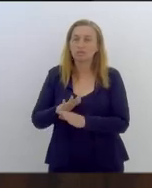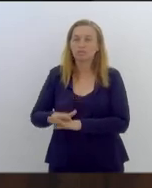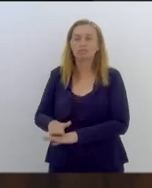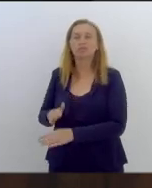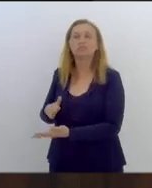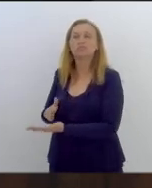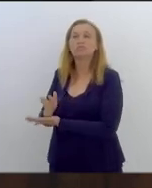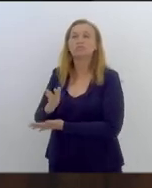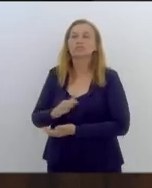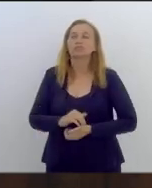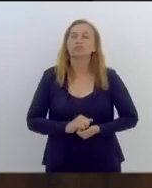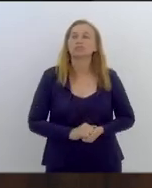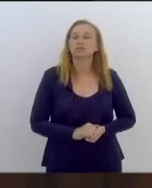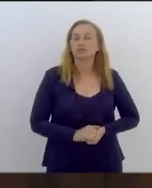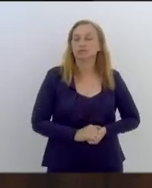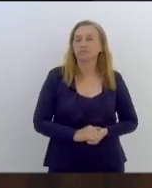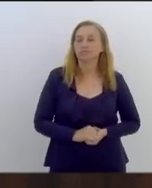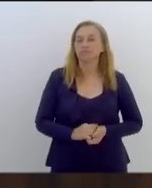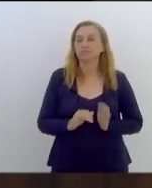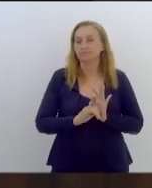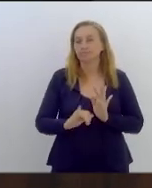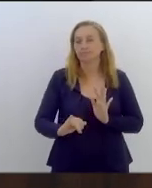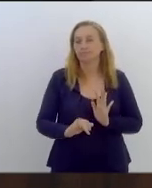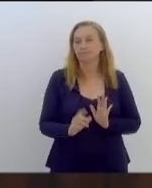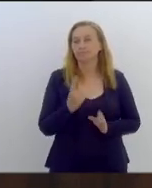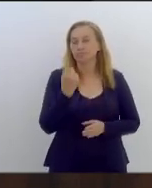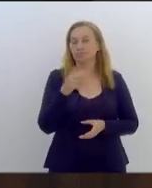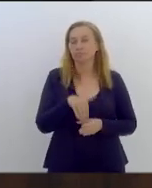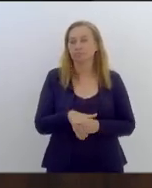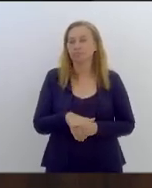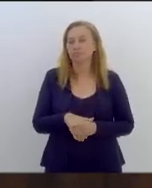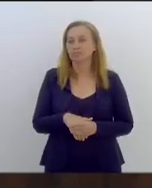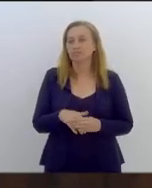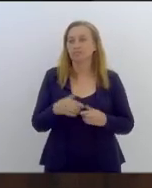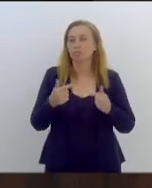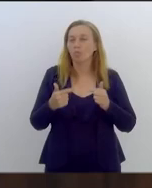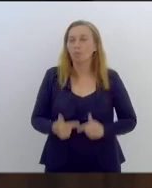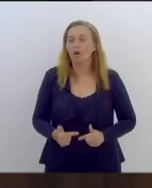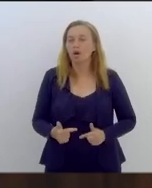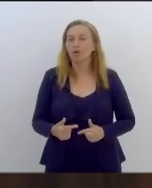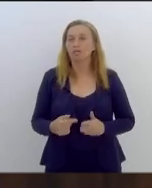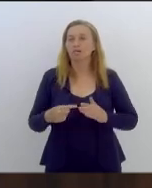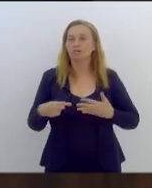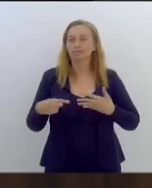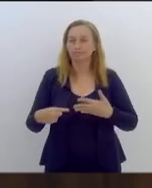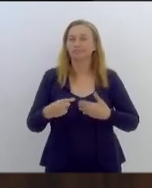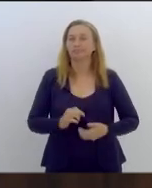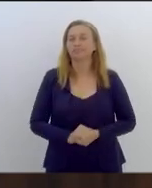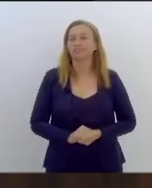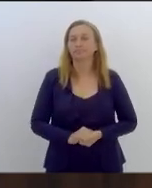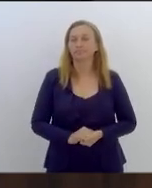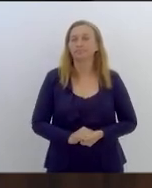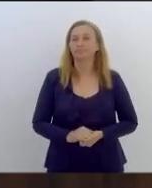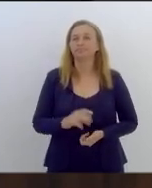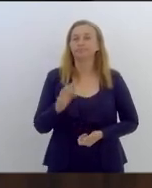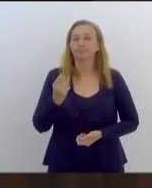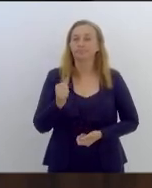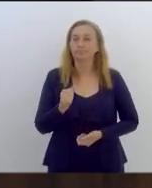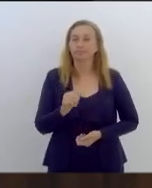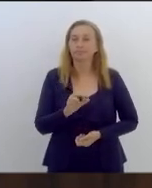permaneçam como estão, aprovado. Vai à promulgação com voto. Abstenção da bancada do PSOL. Abstenção da deputada Marta